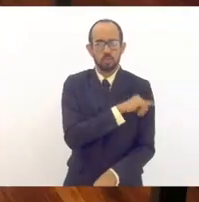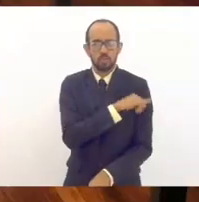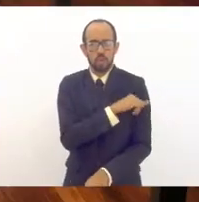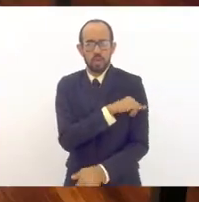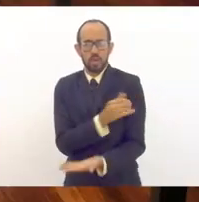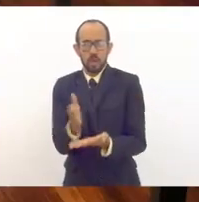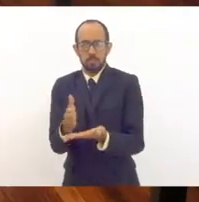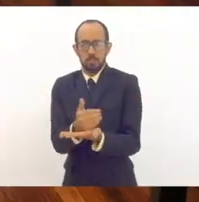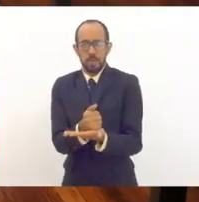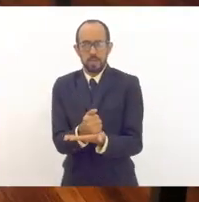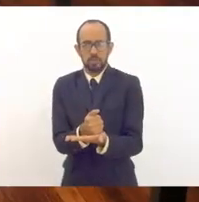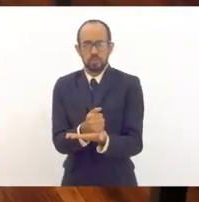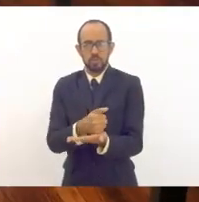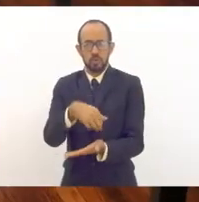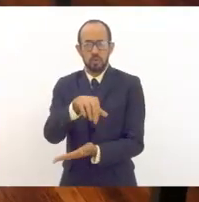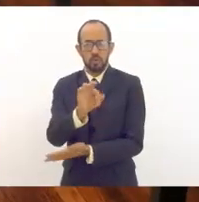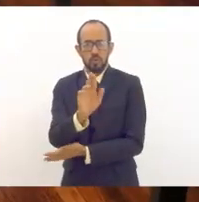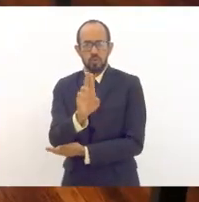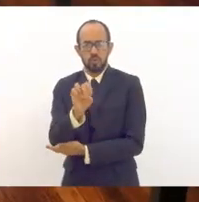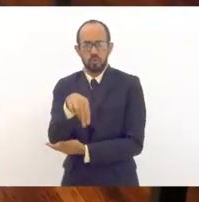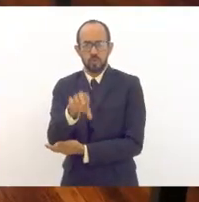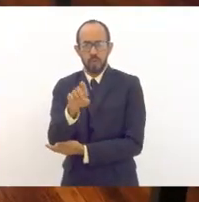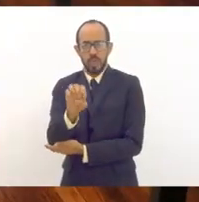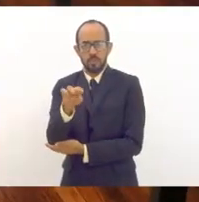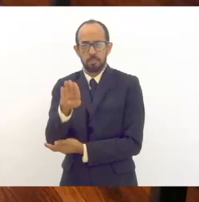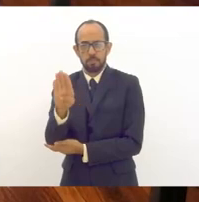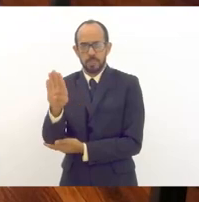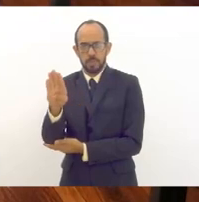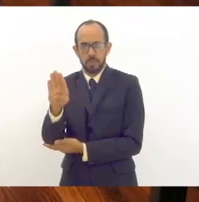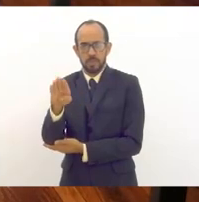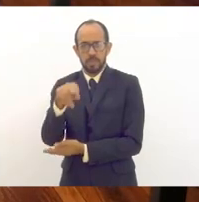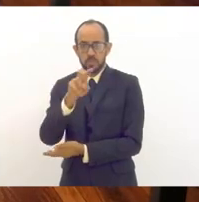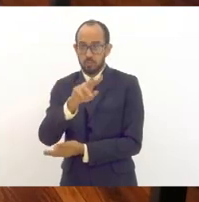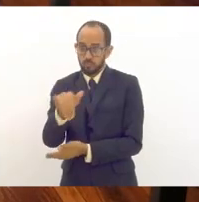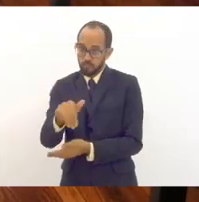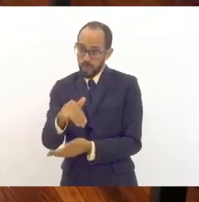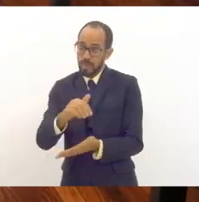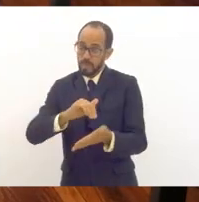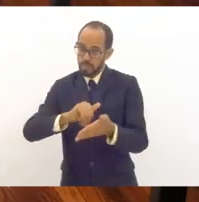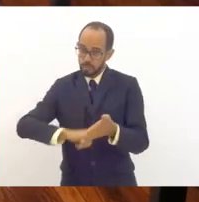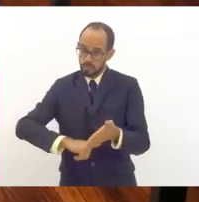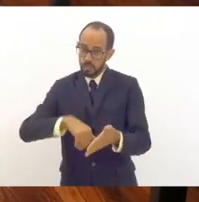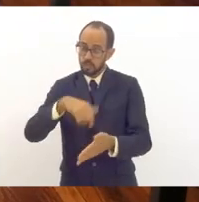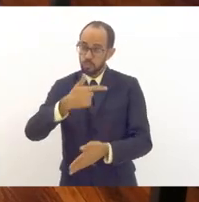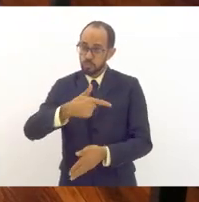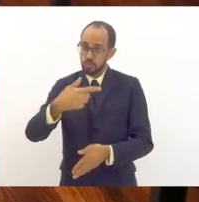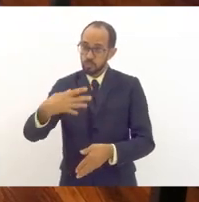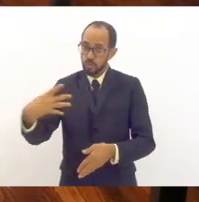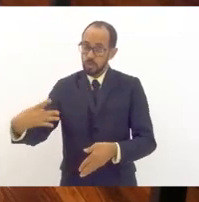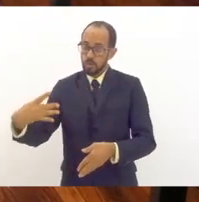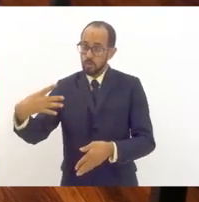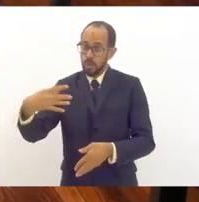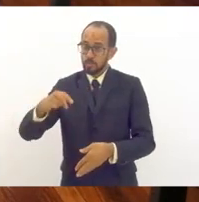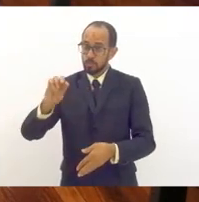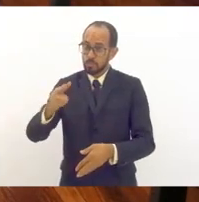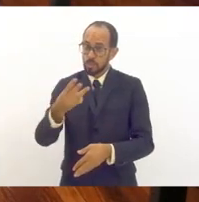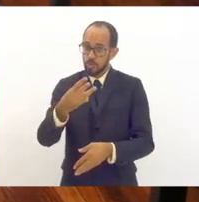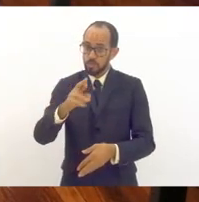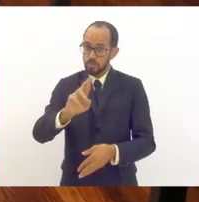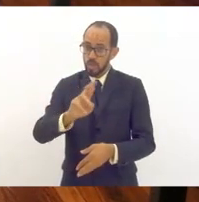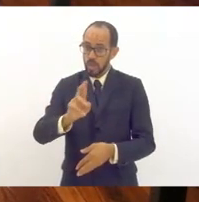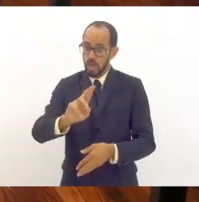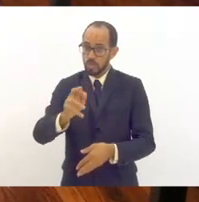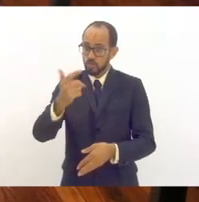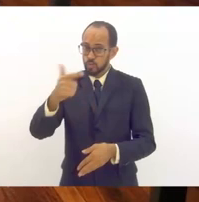do fundeb isso vai retirar mais de 244 milhões de reais no mínimo de